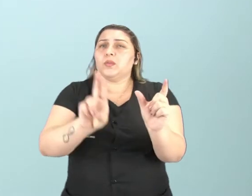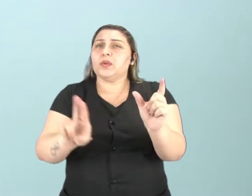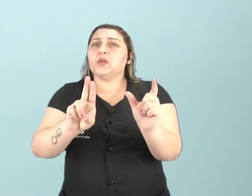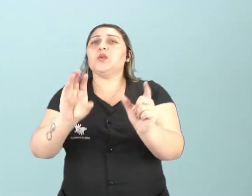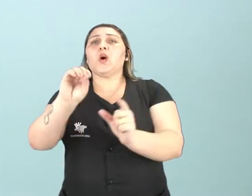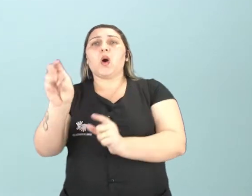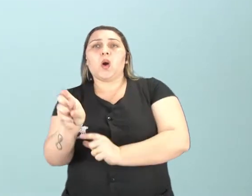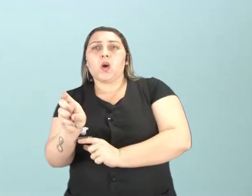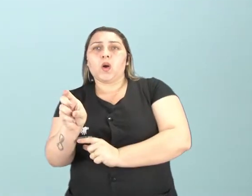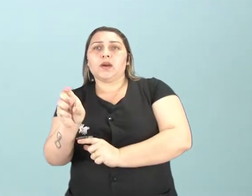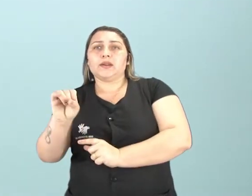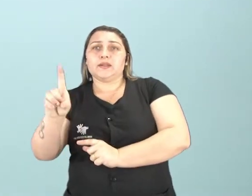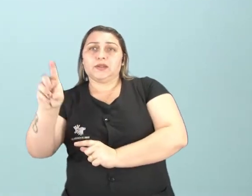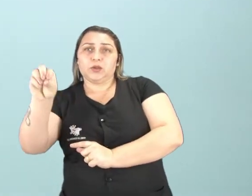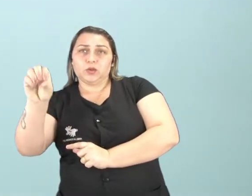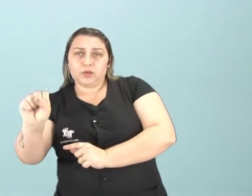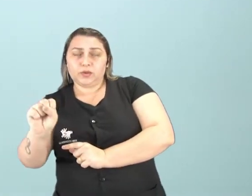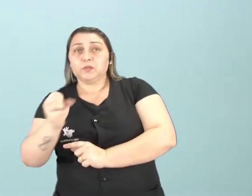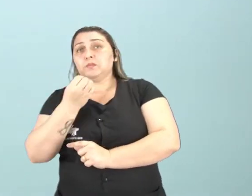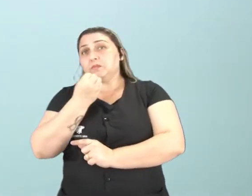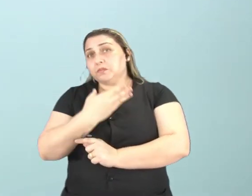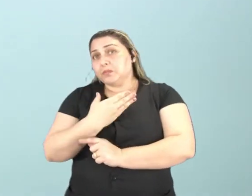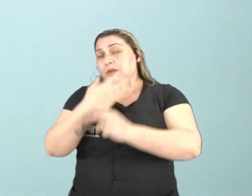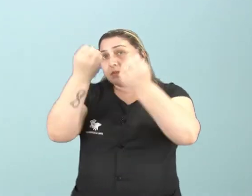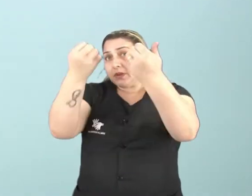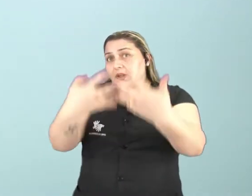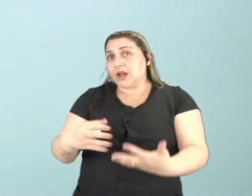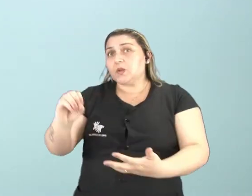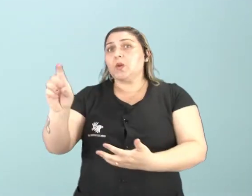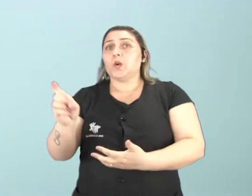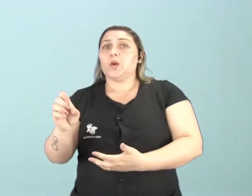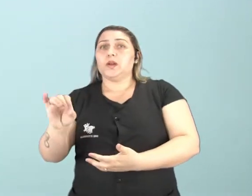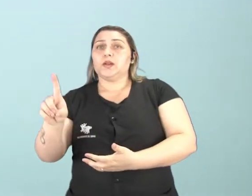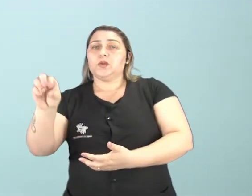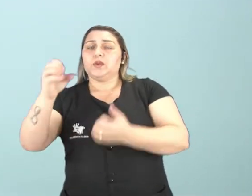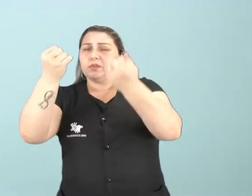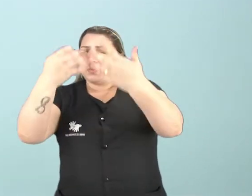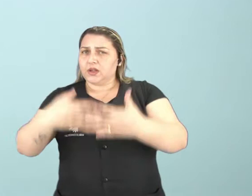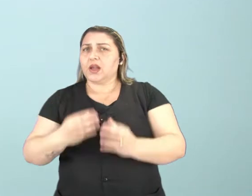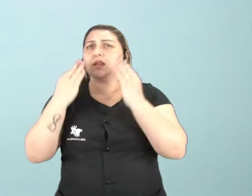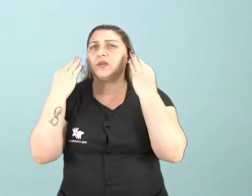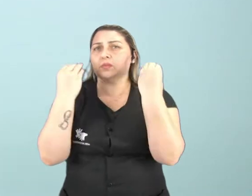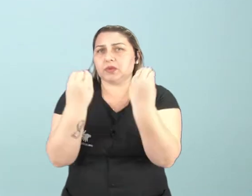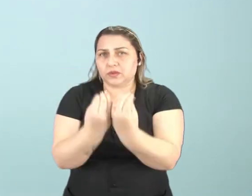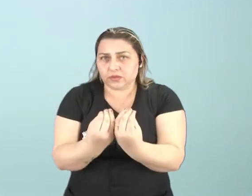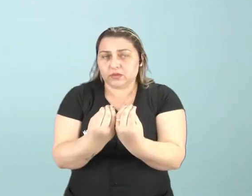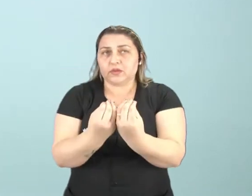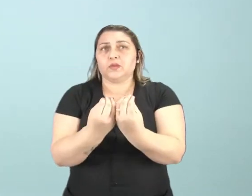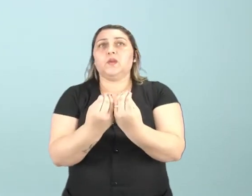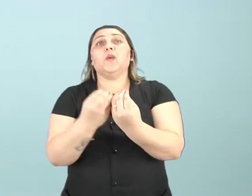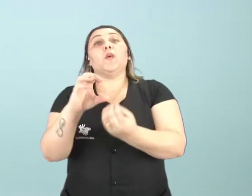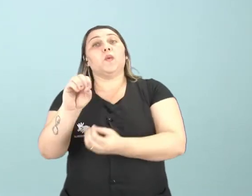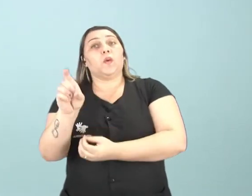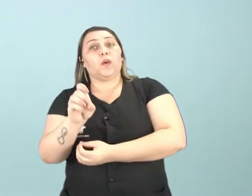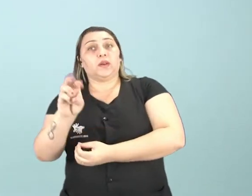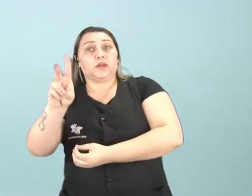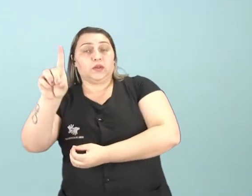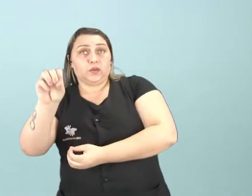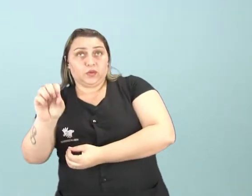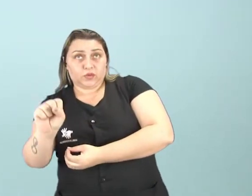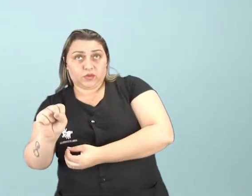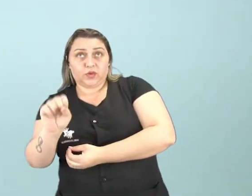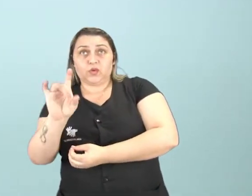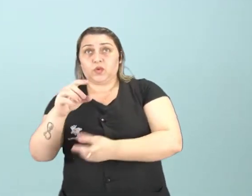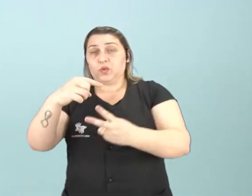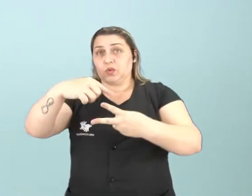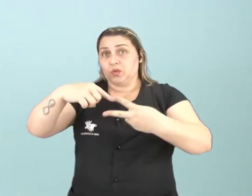Óxidos. Bom, para a gente falar sobre os óxidos, a gente vai ver um pouquinho sobre a definição dessa substância. Os óxidos são compostos formados por